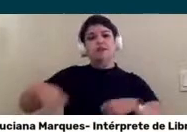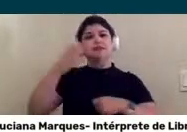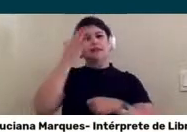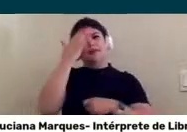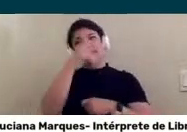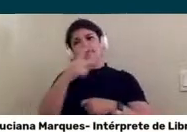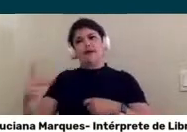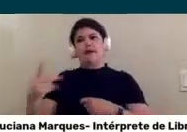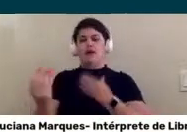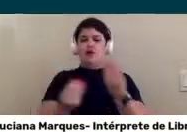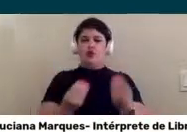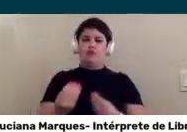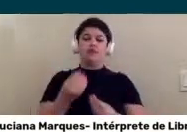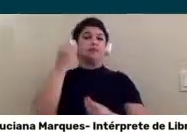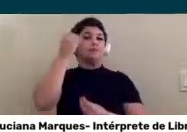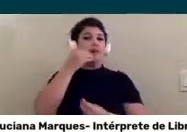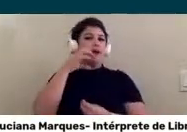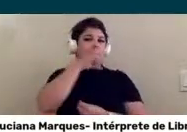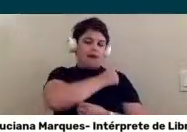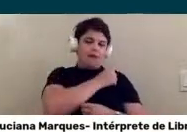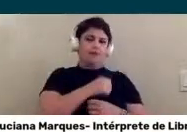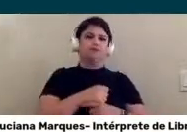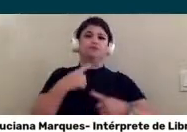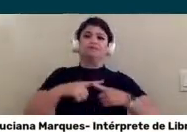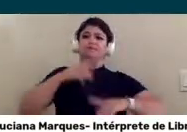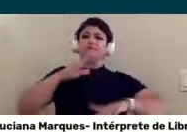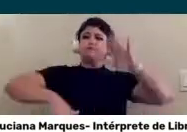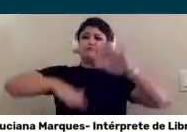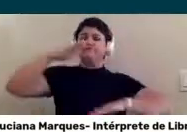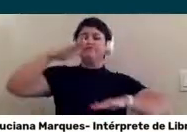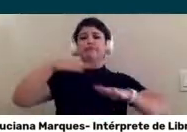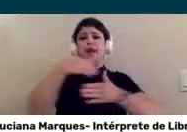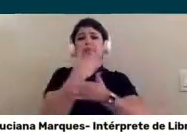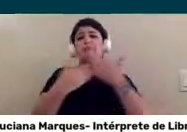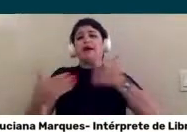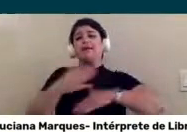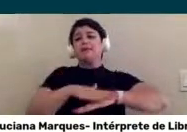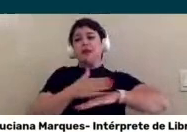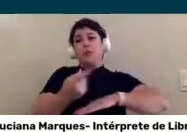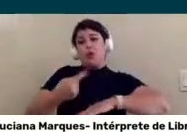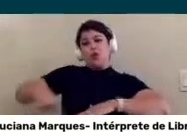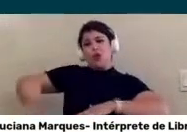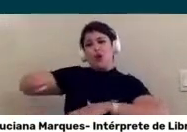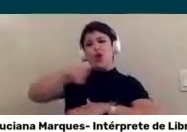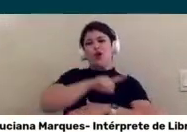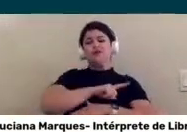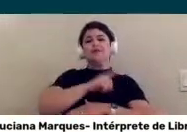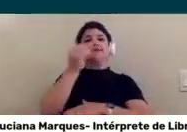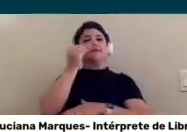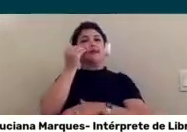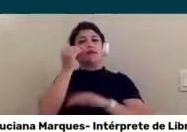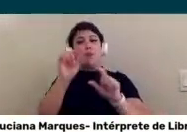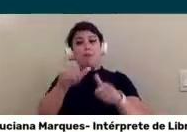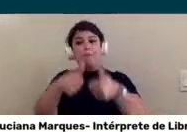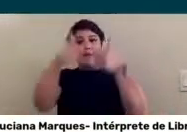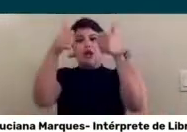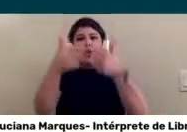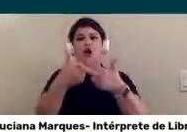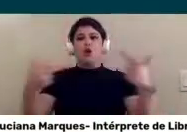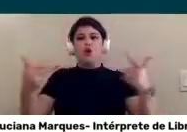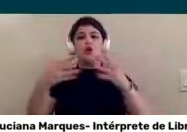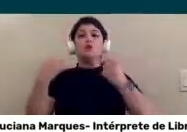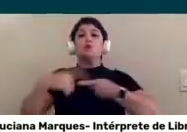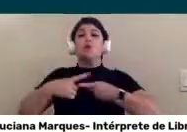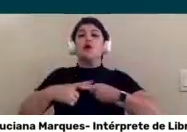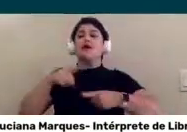E experimentar rapidamente, porque muitas vezes a gente gastava muito tempo entre a gente, né, tentando melhorar as coisas, né? Nossa, isso aqui tá